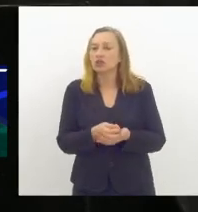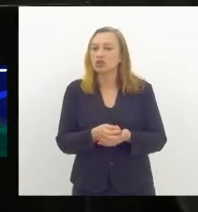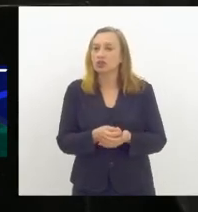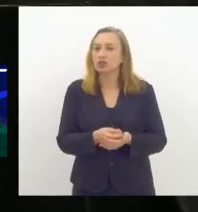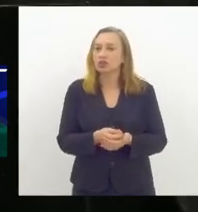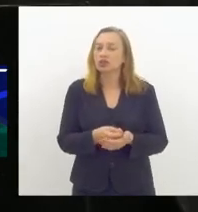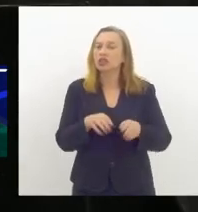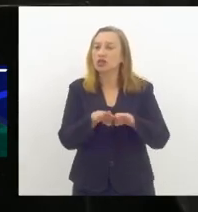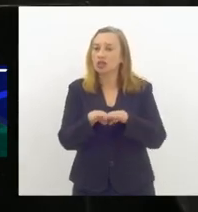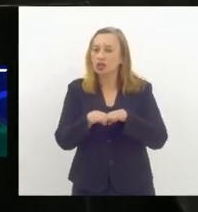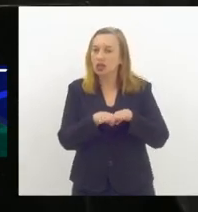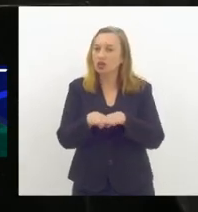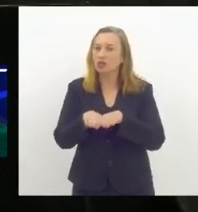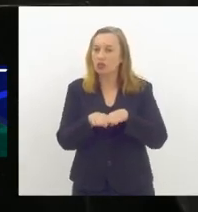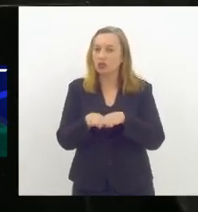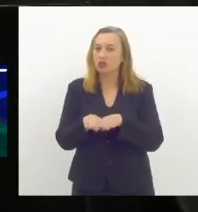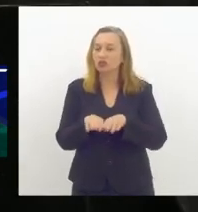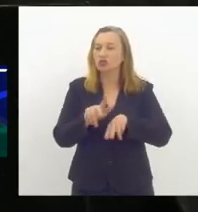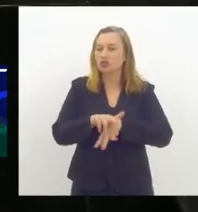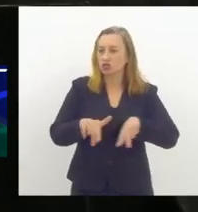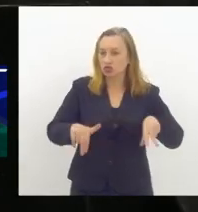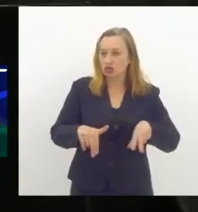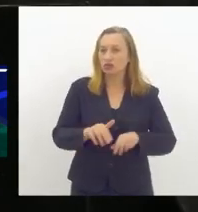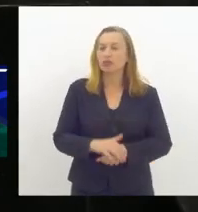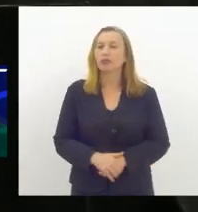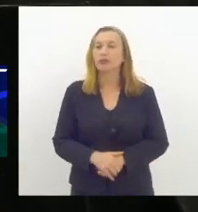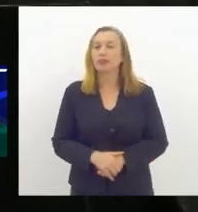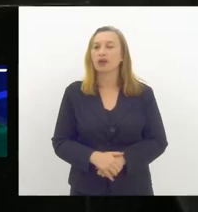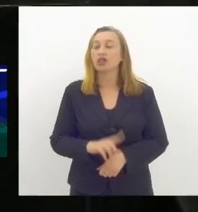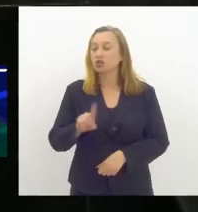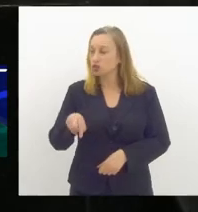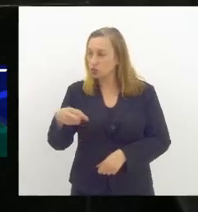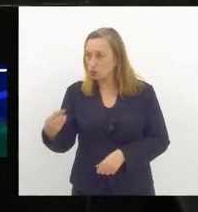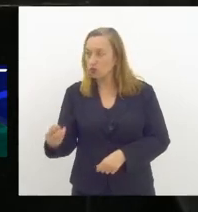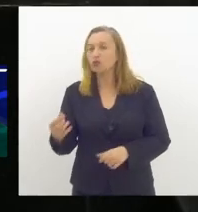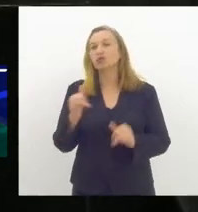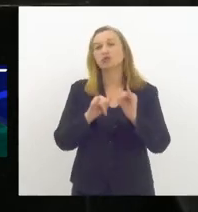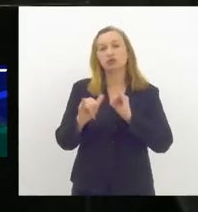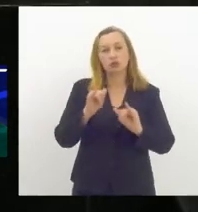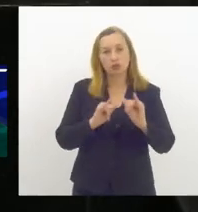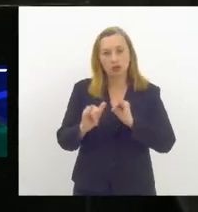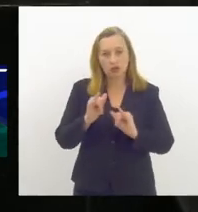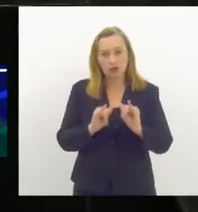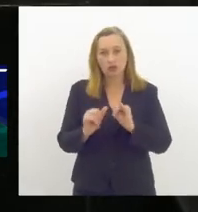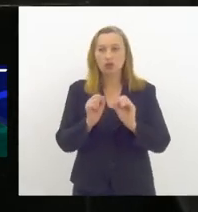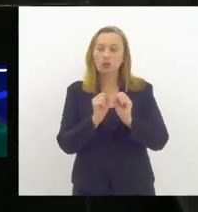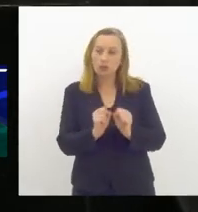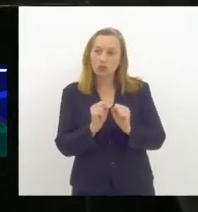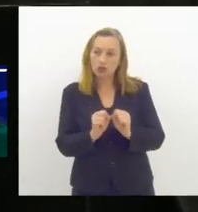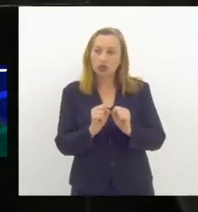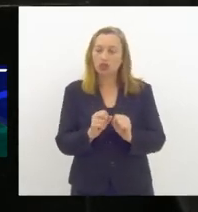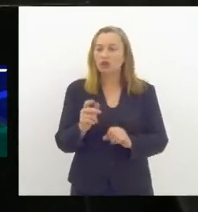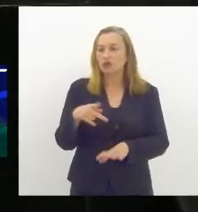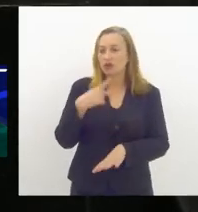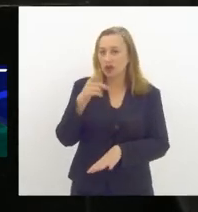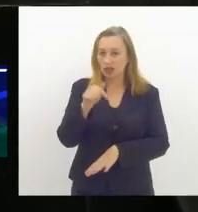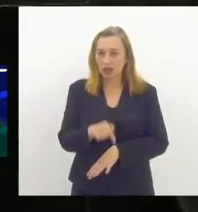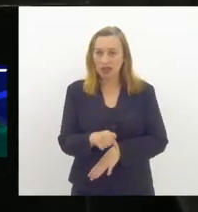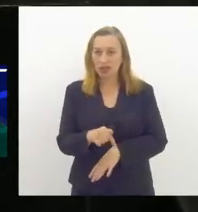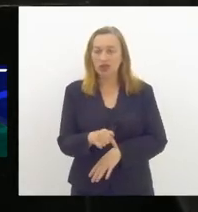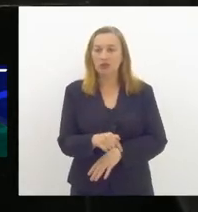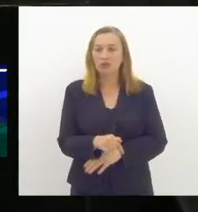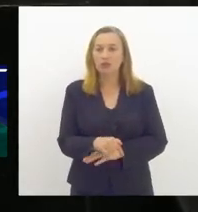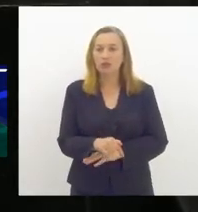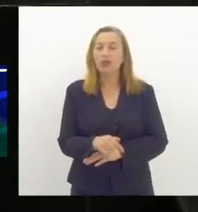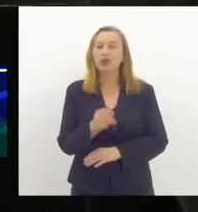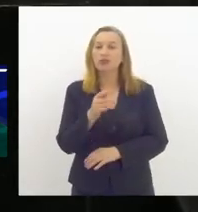da igualdade de gênero dentre outras informações que nós poderíamos estar aqui